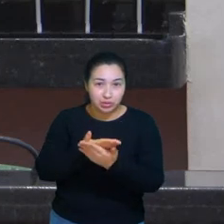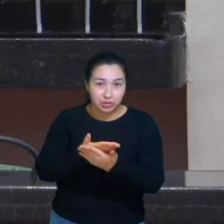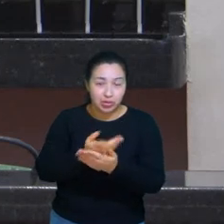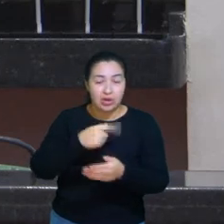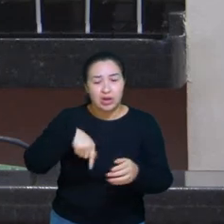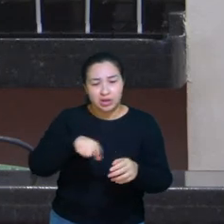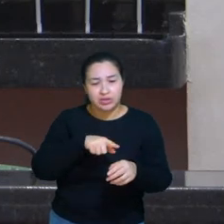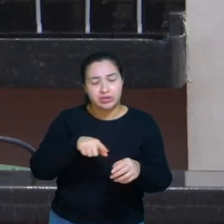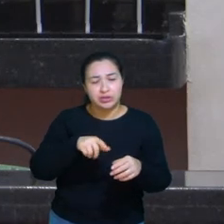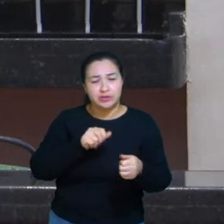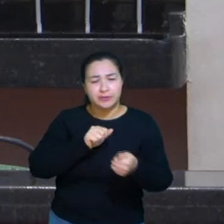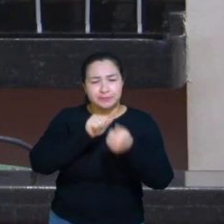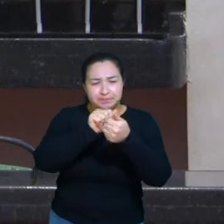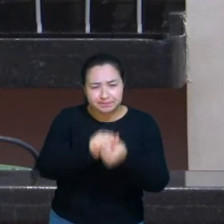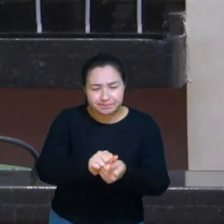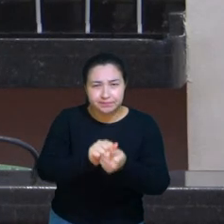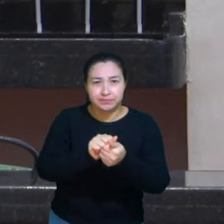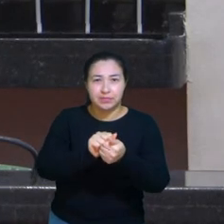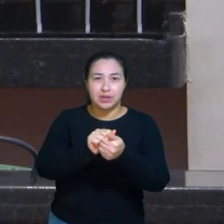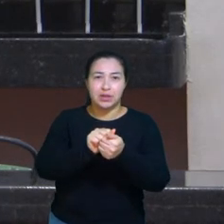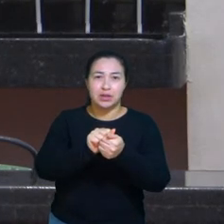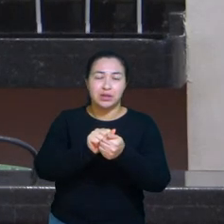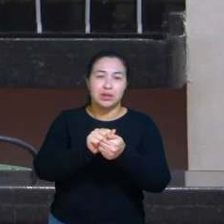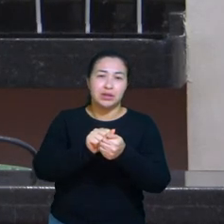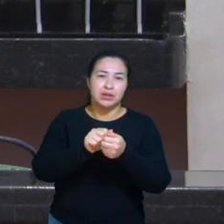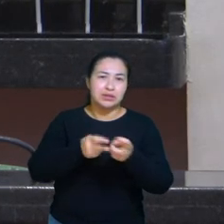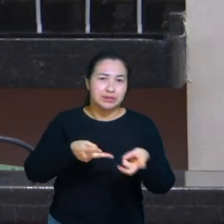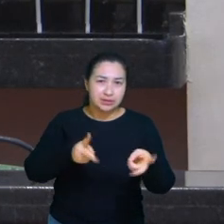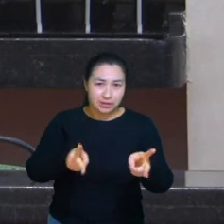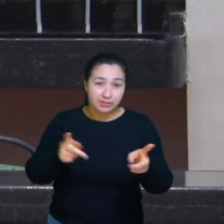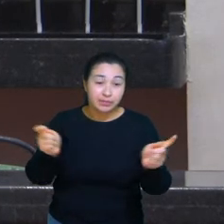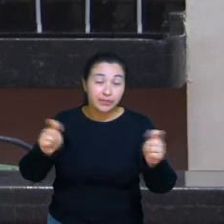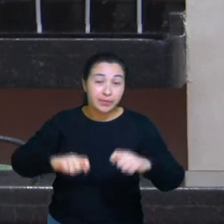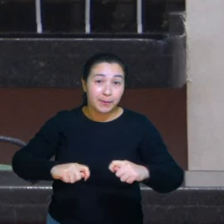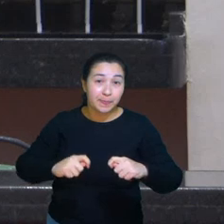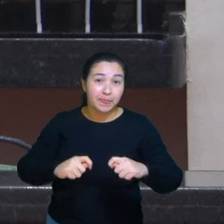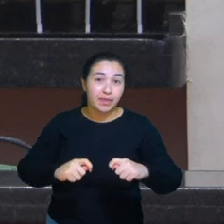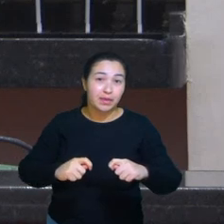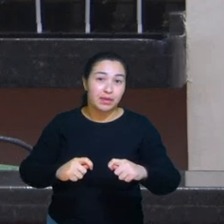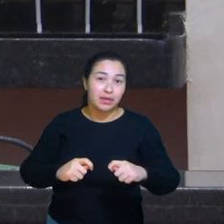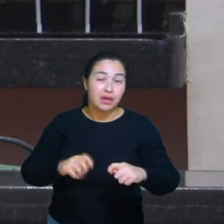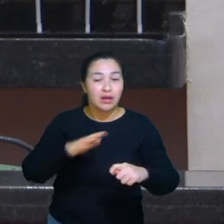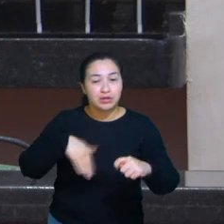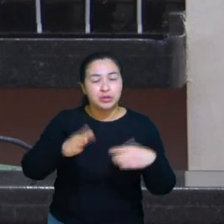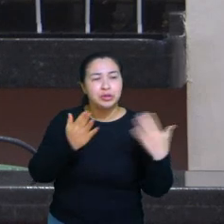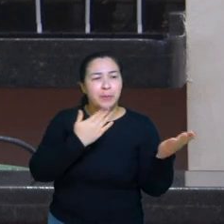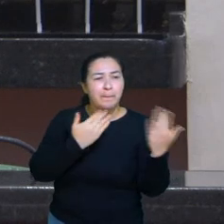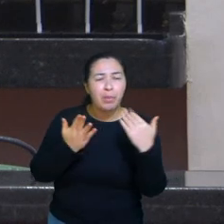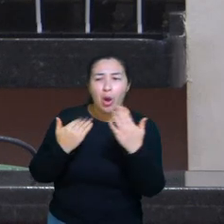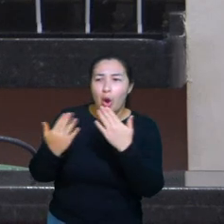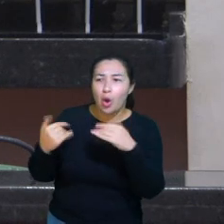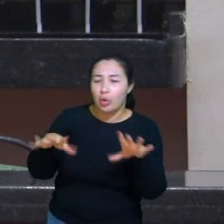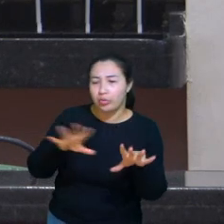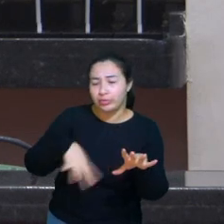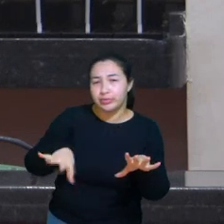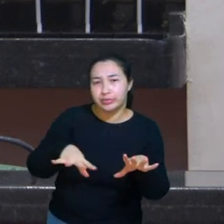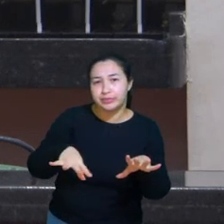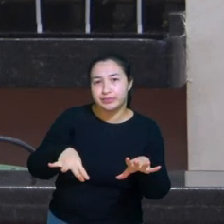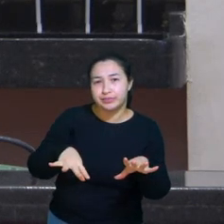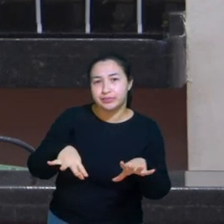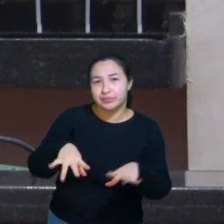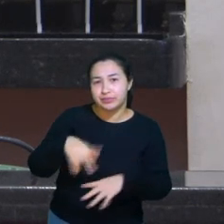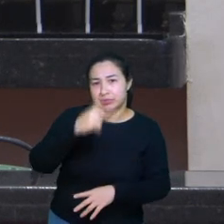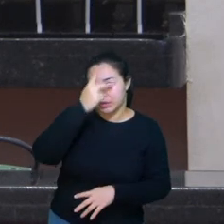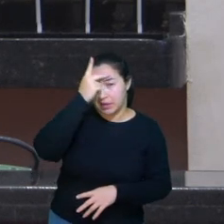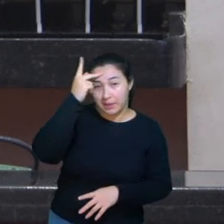muito próxima e isso favorece ah essa esse diálogo com a a a quem está na